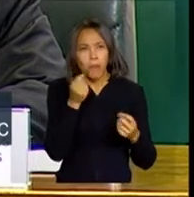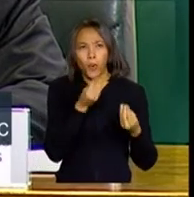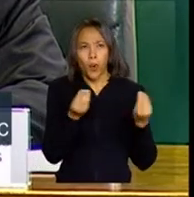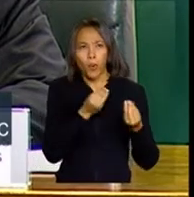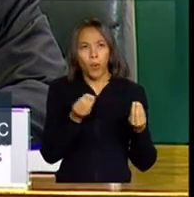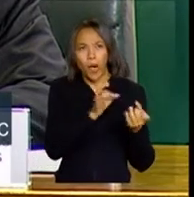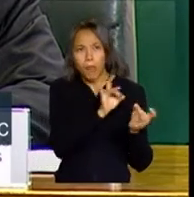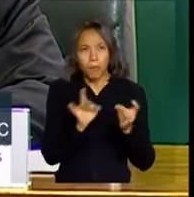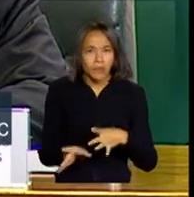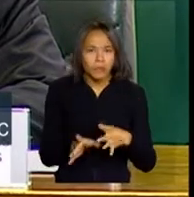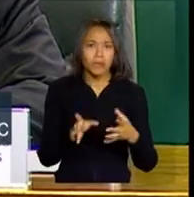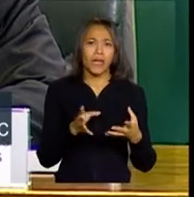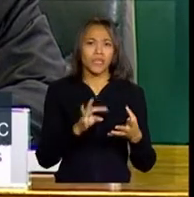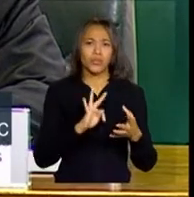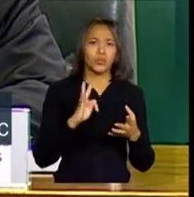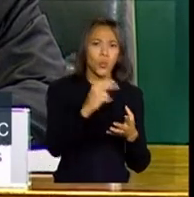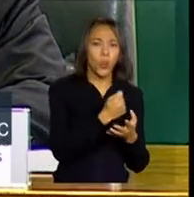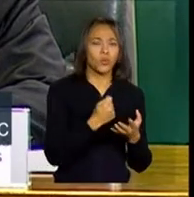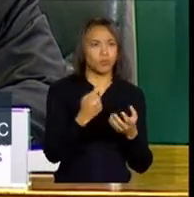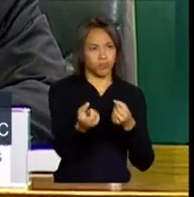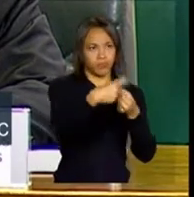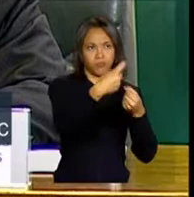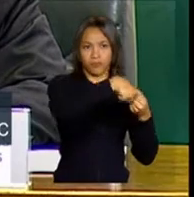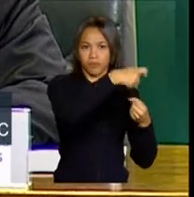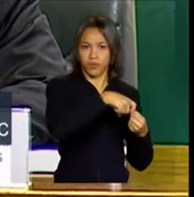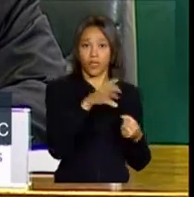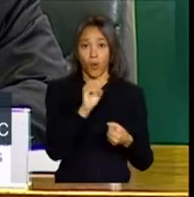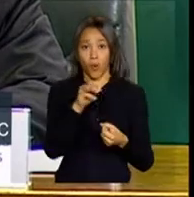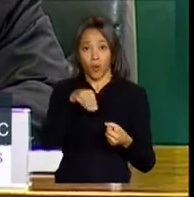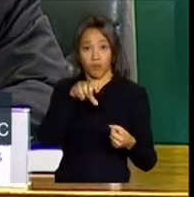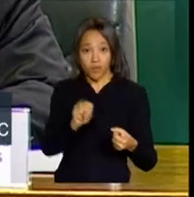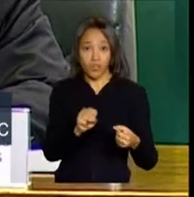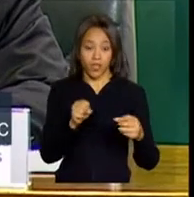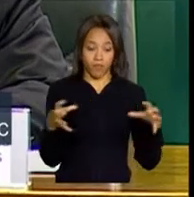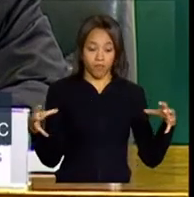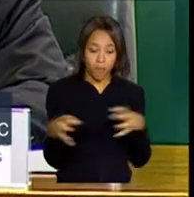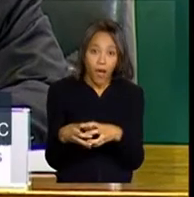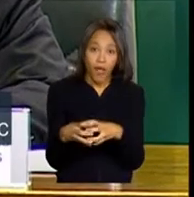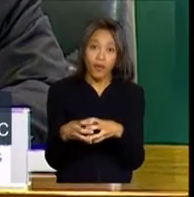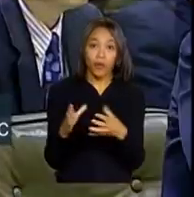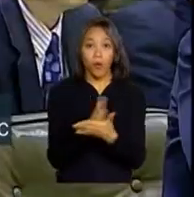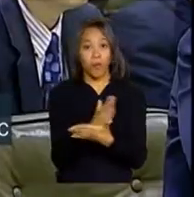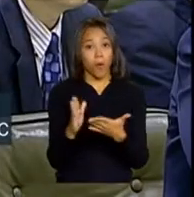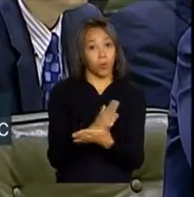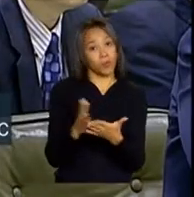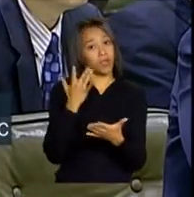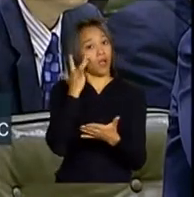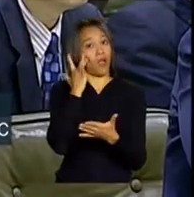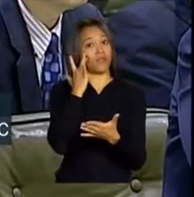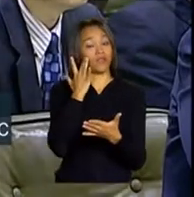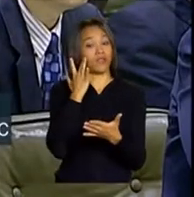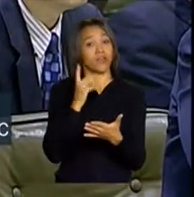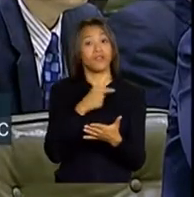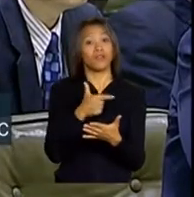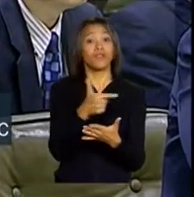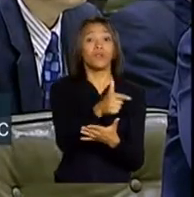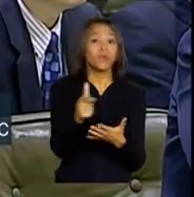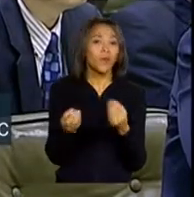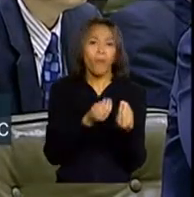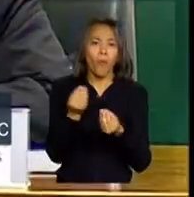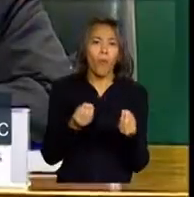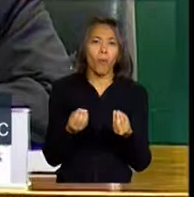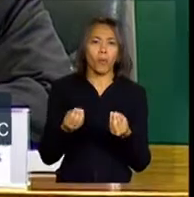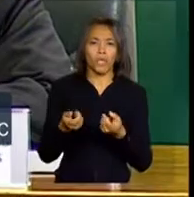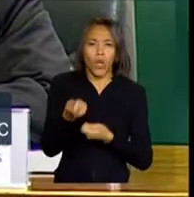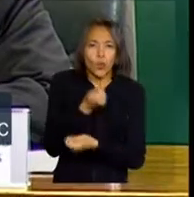Mandato aprovado pela totalidade dos membros da OMC para a rodada como sugerem alguns não há mais espaço para